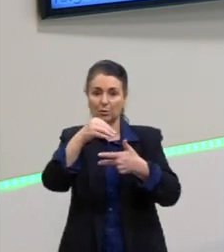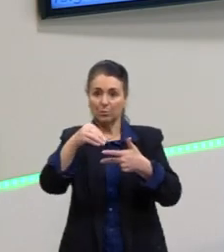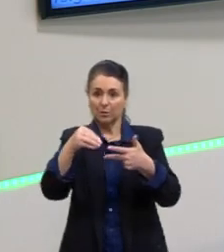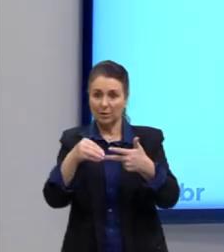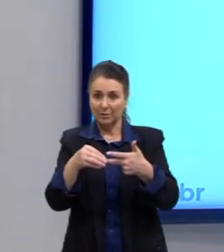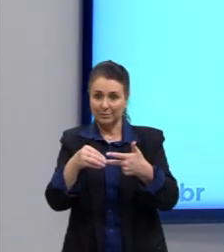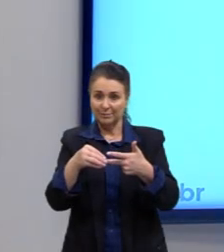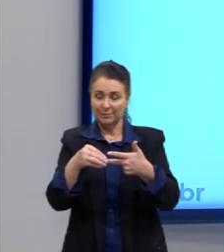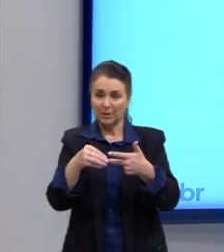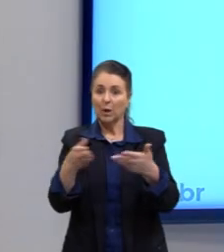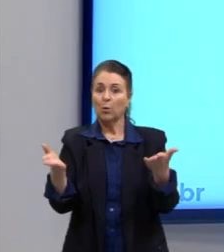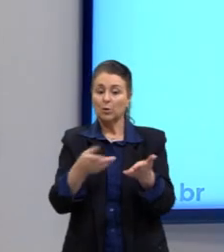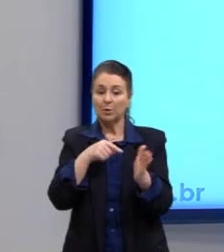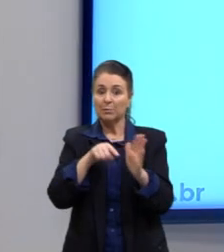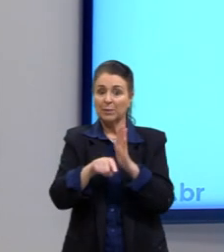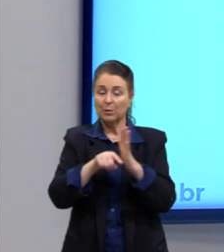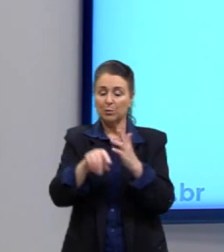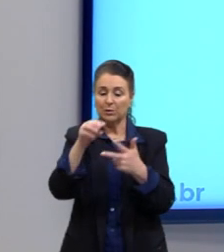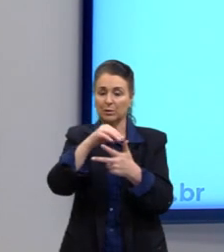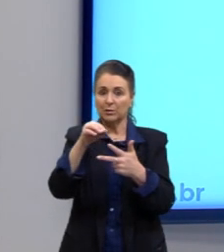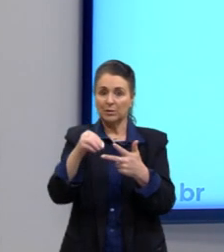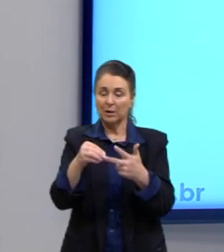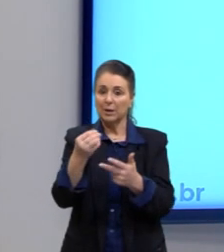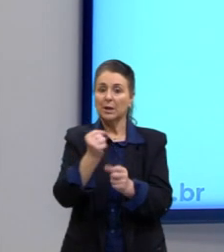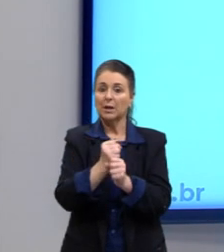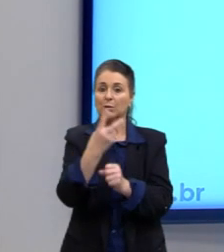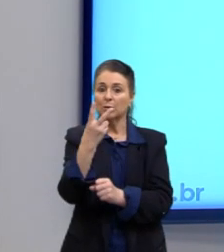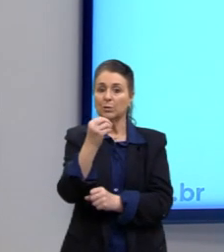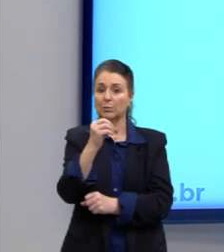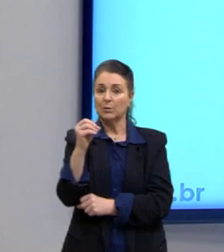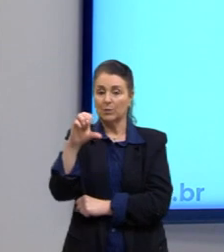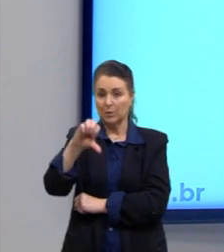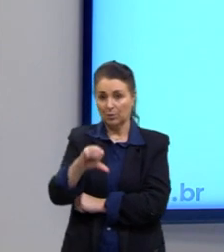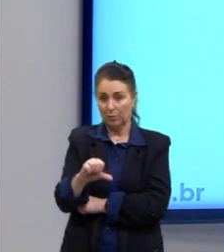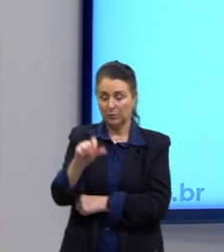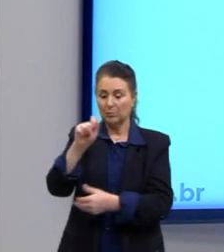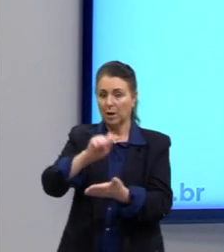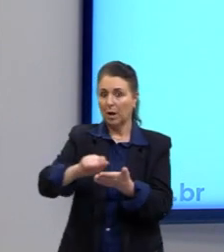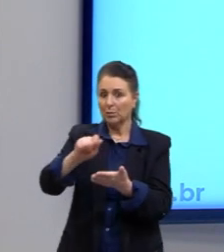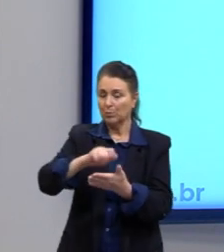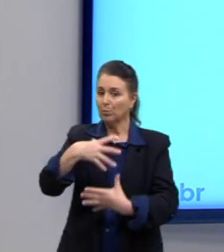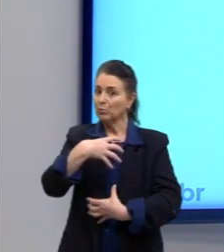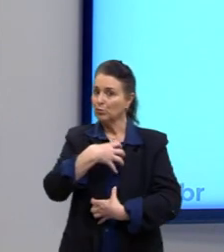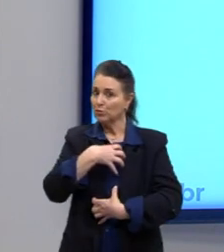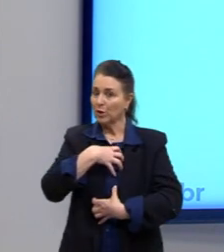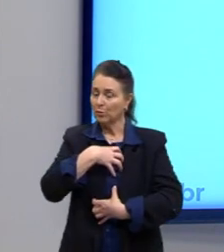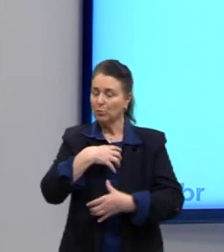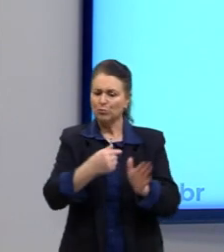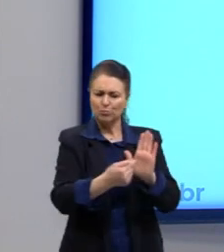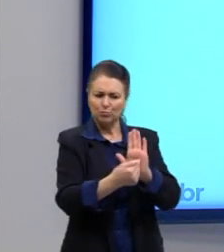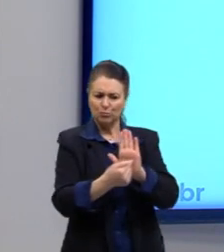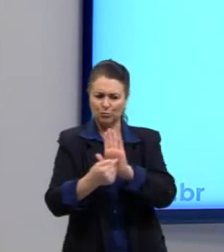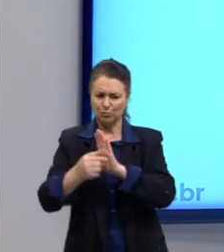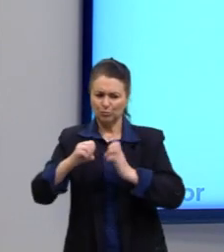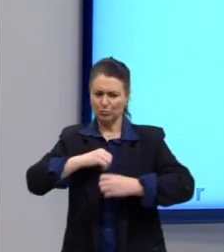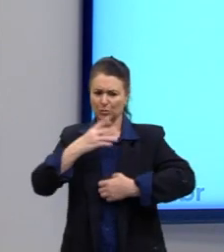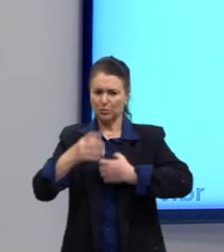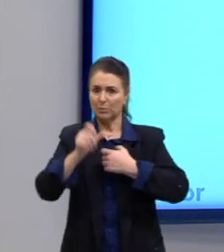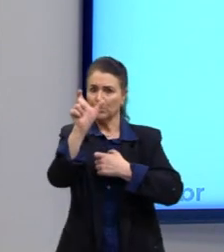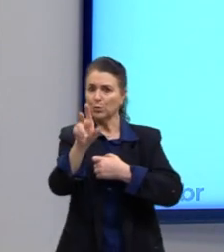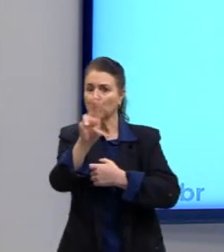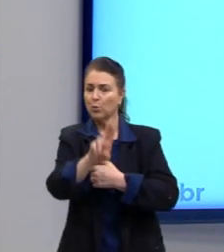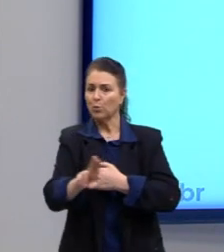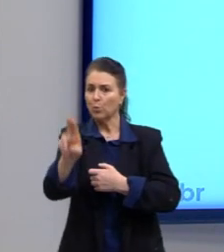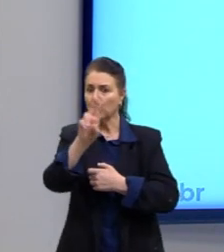fechamos na sala de hoje vamos trazer uma questão do Enem 2009 Olha a escrita é uma das formas de expressão que as pessoas utilizam